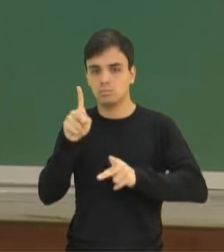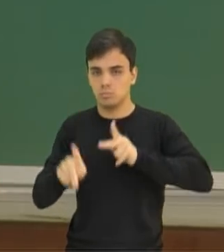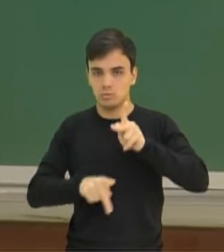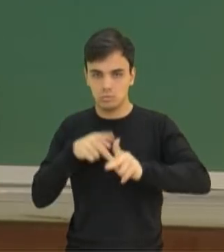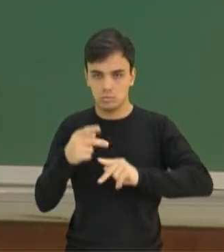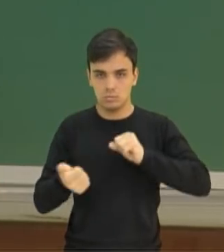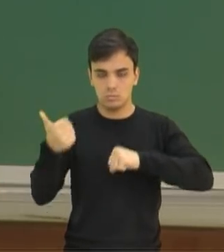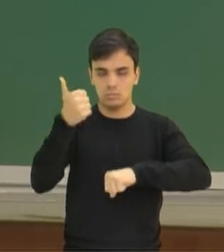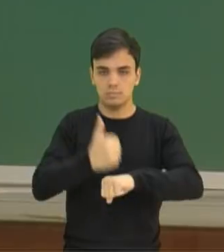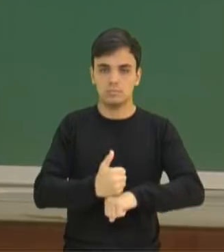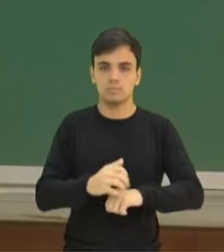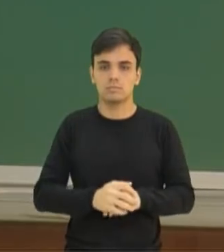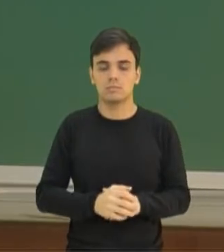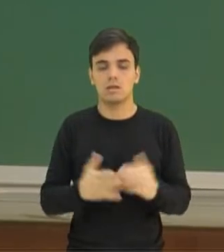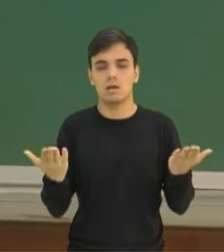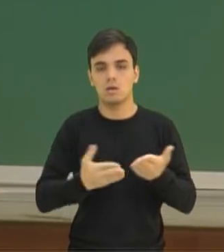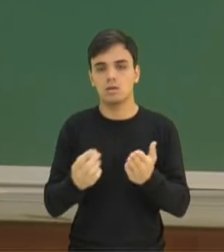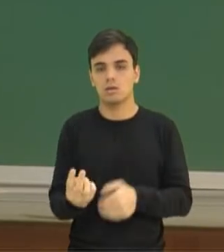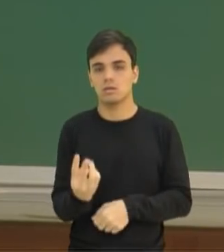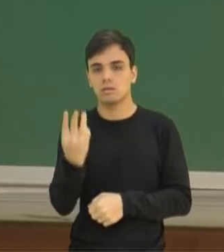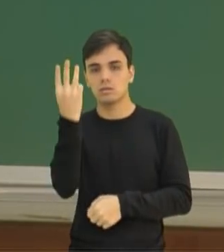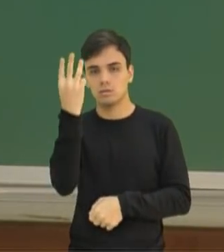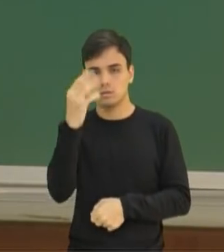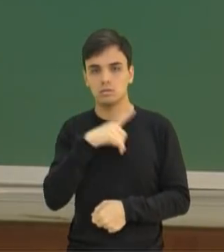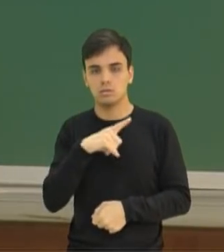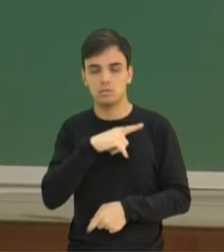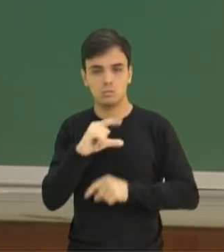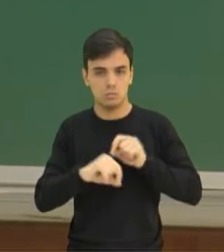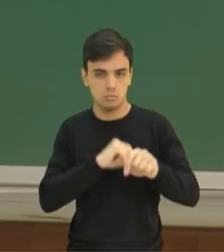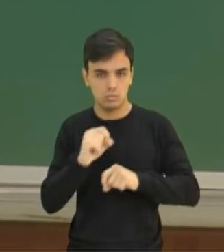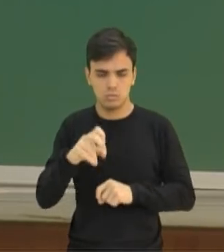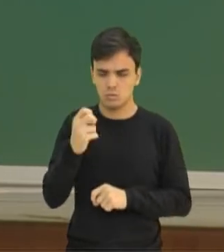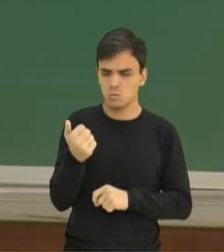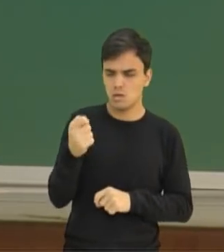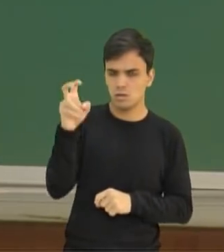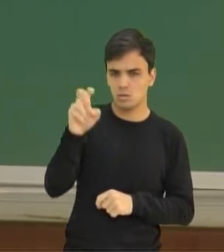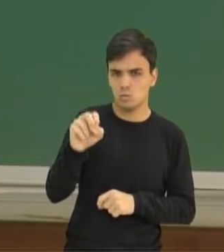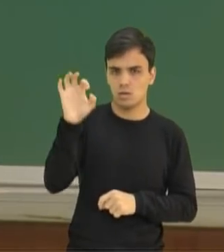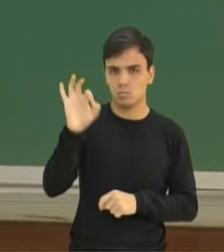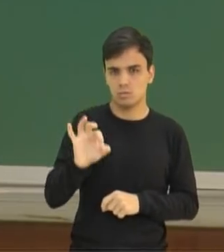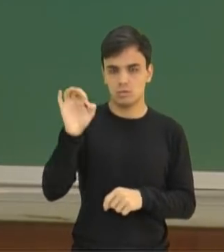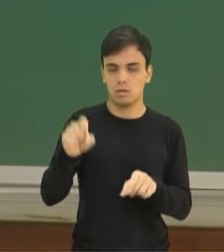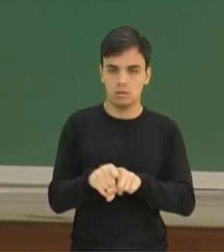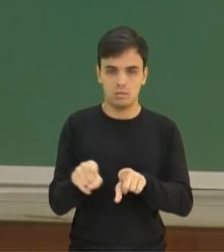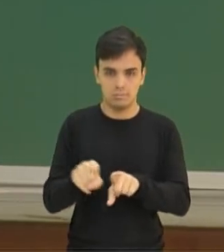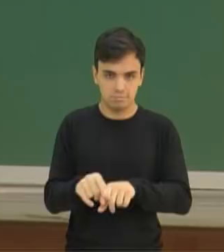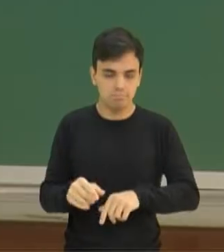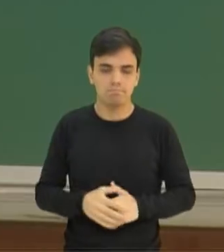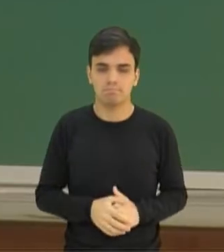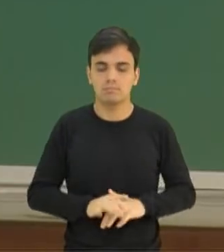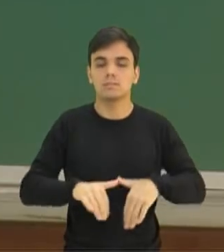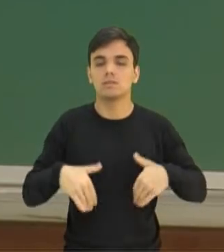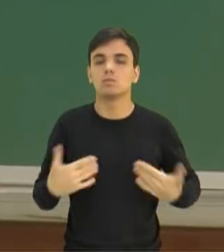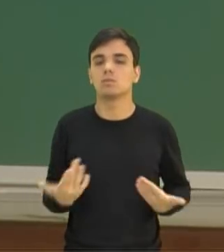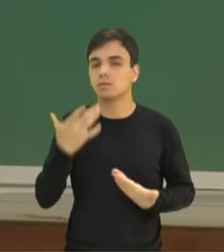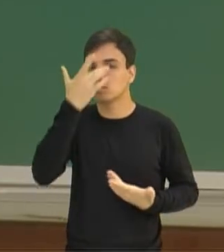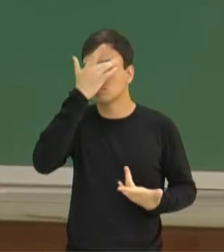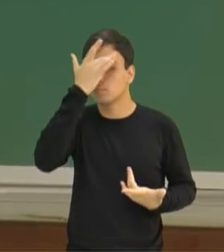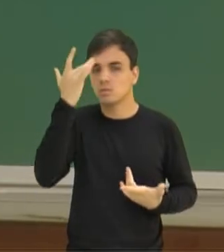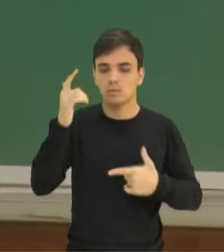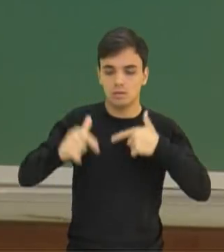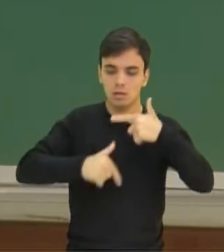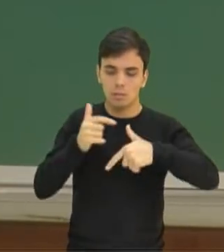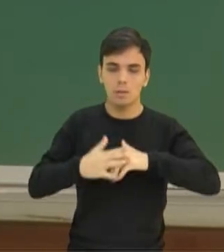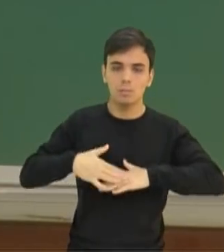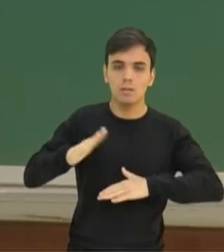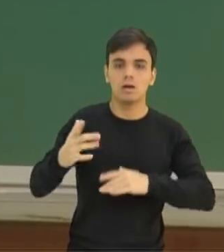ocupada, e no setor terciário, nós vamos ter lá quase 50% também. Então, onde as pessoas mais trabalham